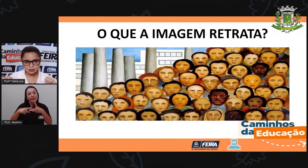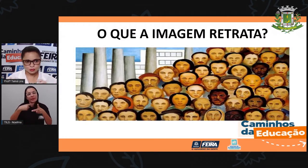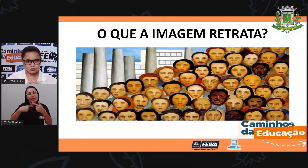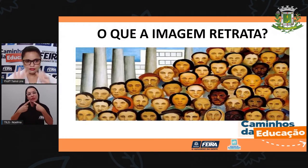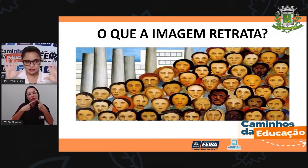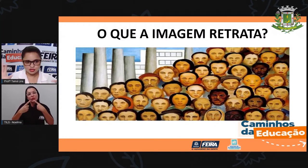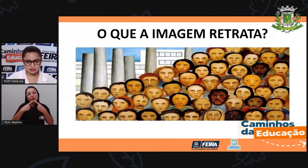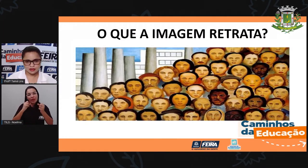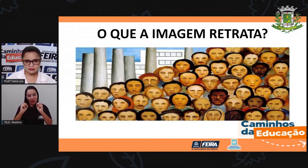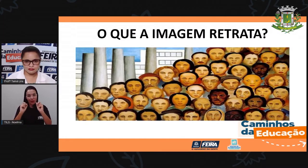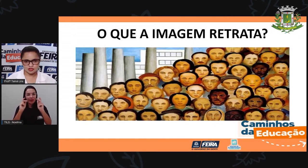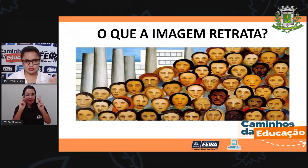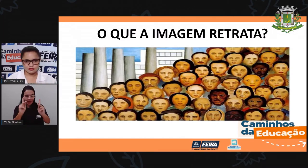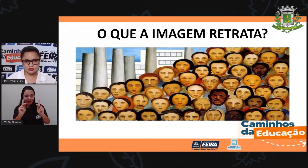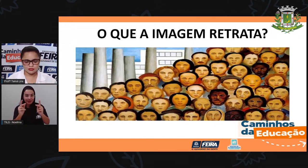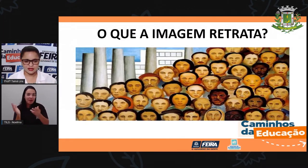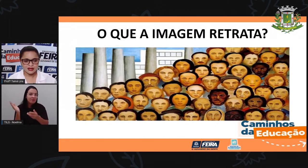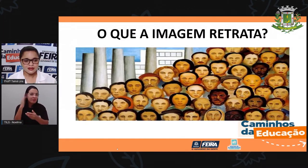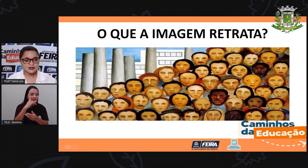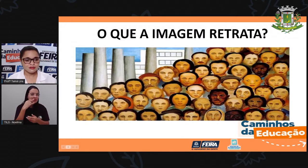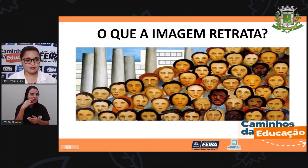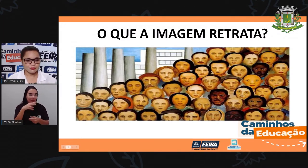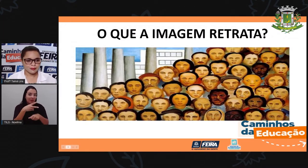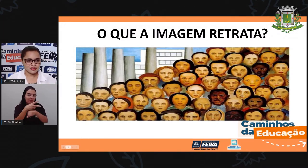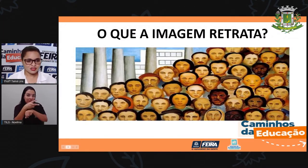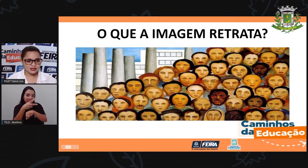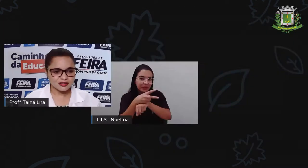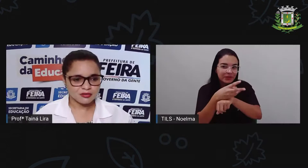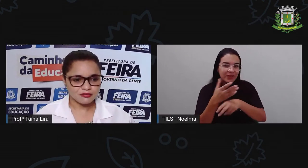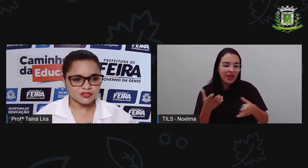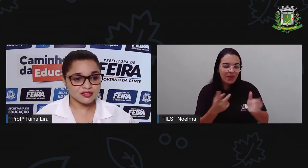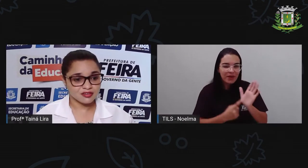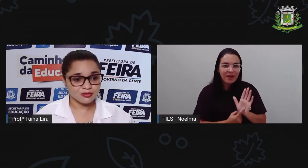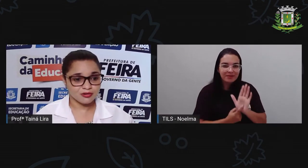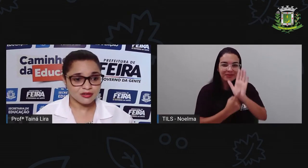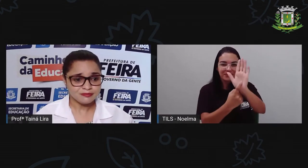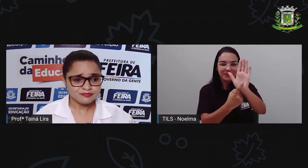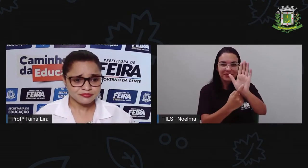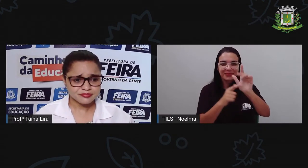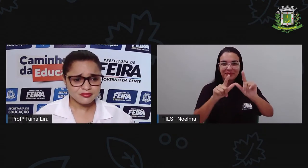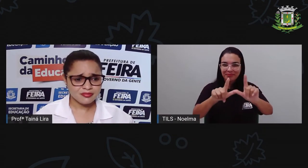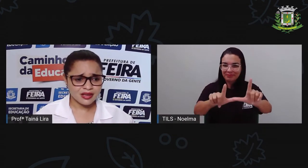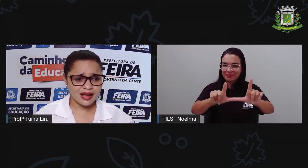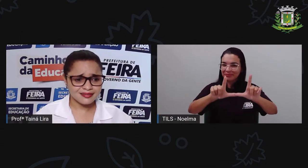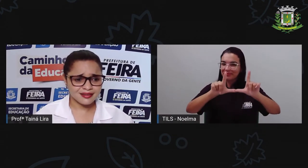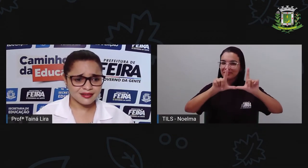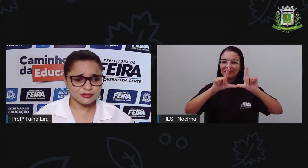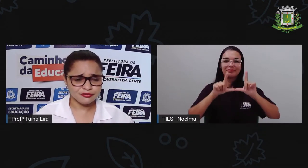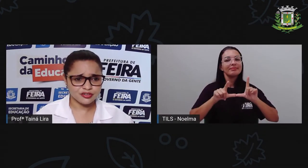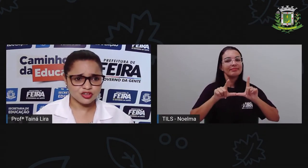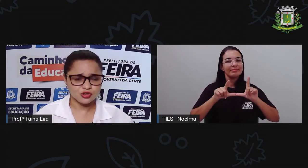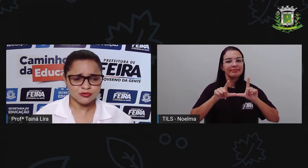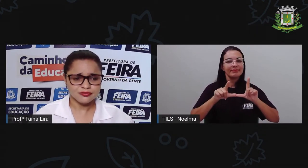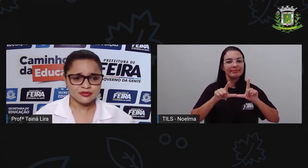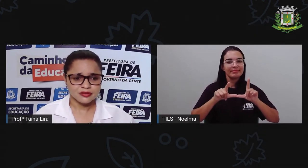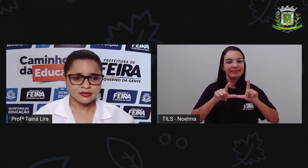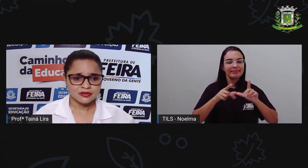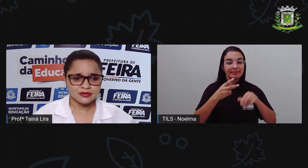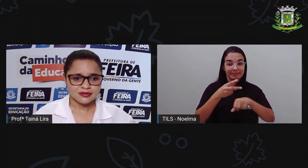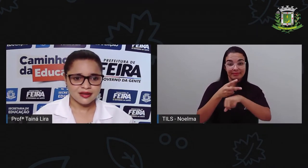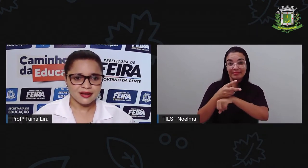certo? Tudo o foi dito lá no vídeo. Então, vamos lá. Vou compartilhar aqui com vocês agora a tela do vídeo,